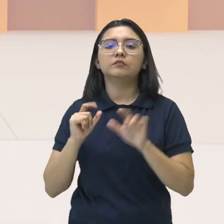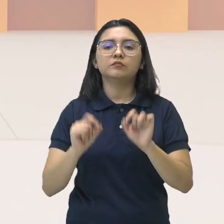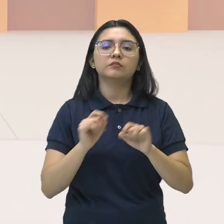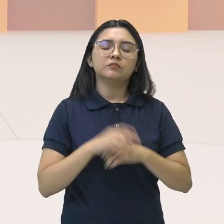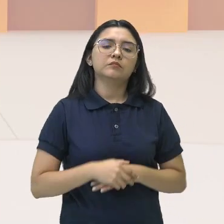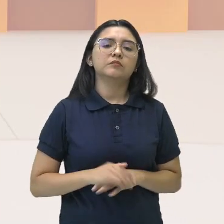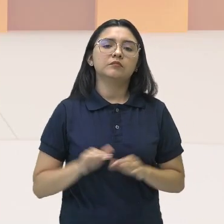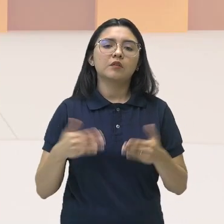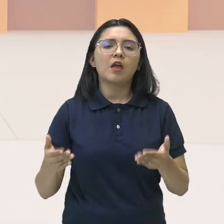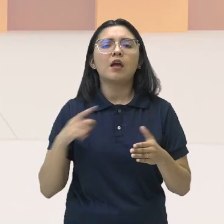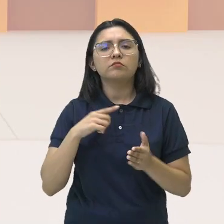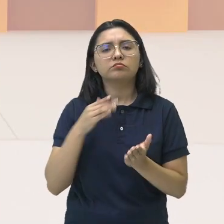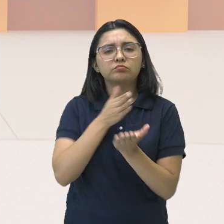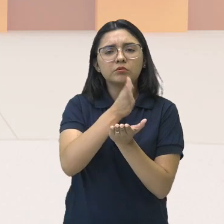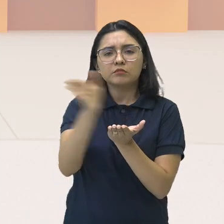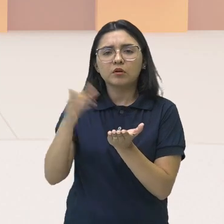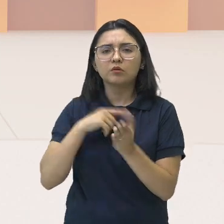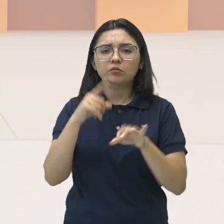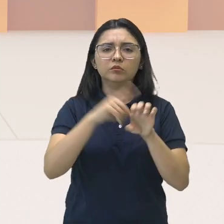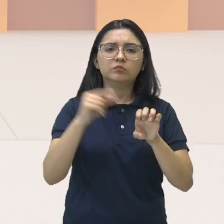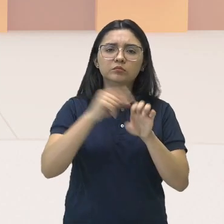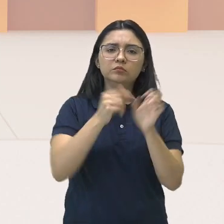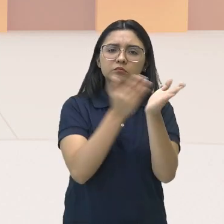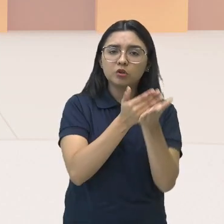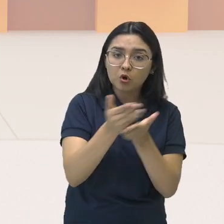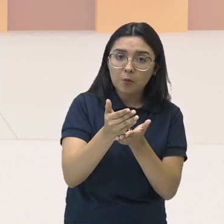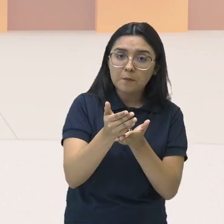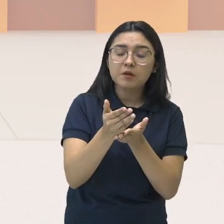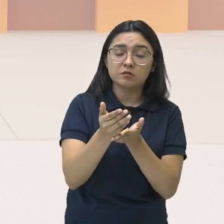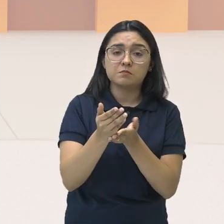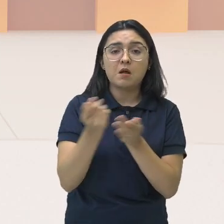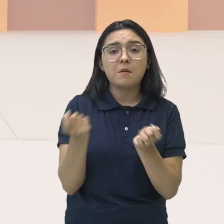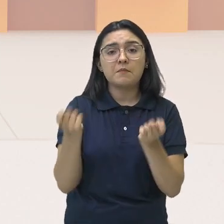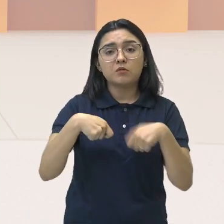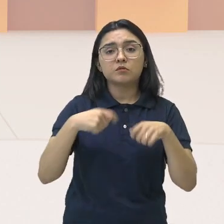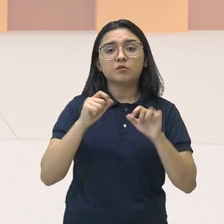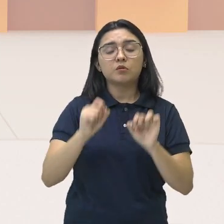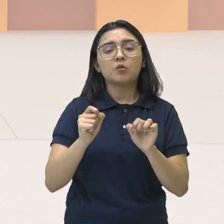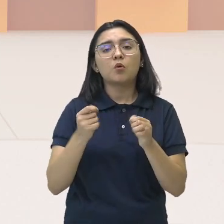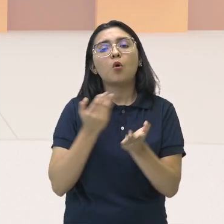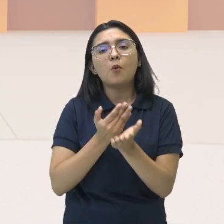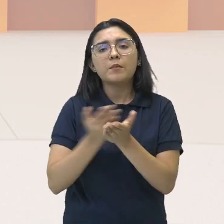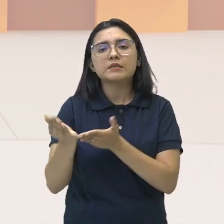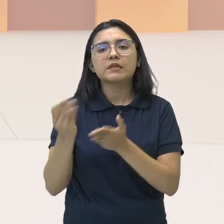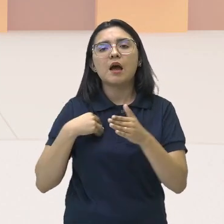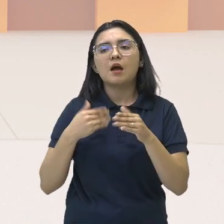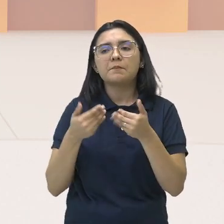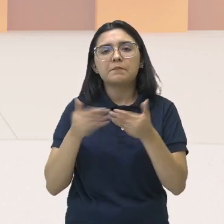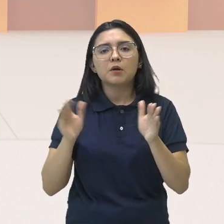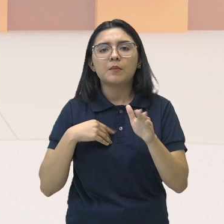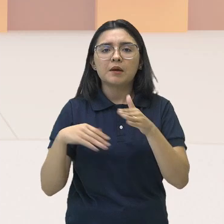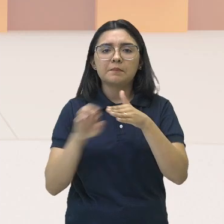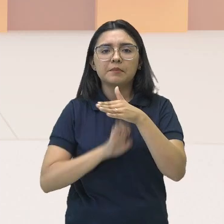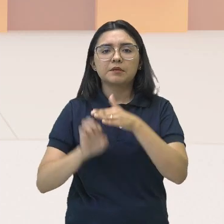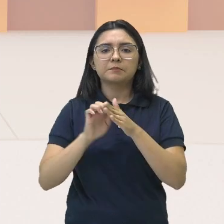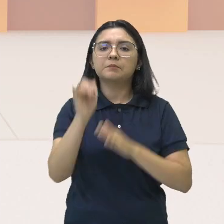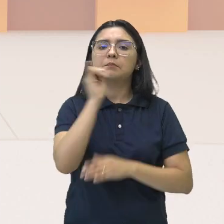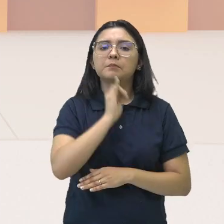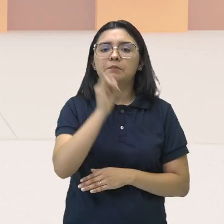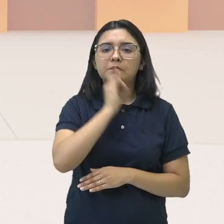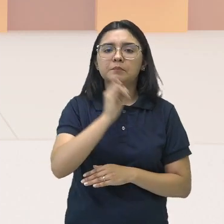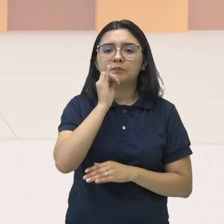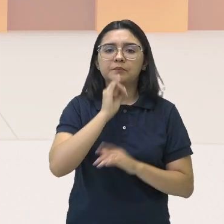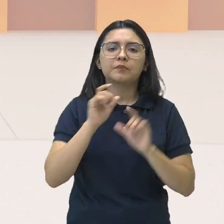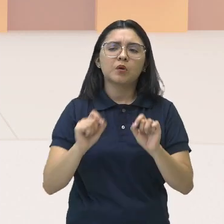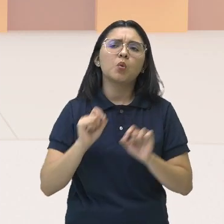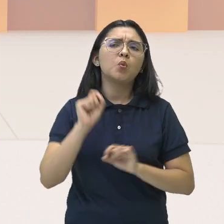é basicamente o caminho que os empreendedores seguem, né, para poder abrir uma empresa. Né? Por exemplo, quando a gente fala de o